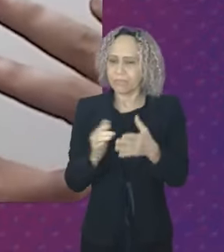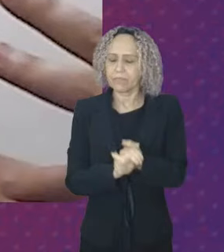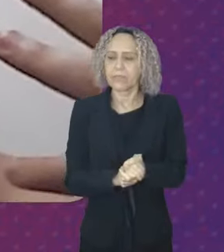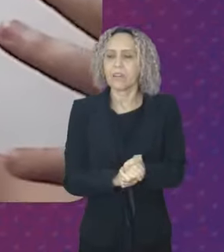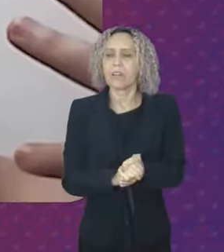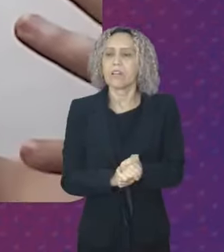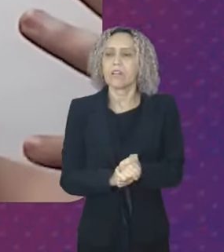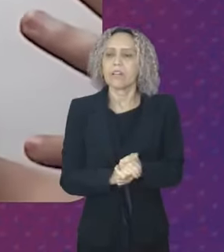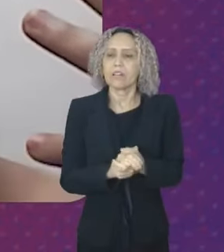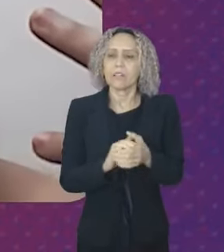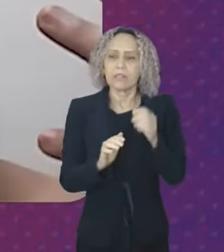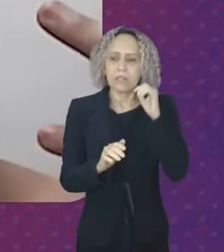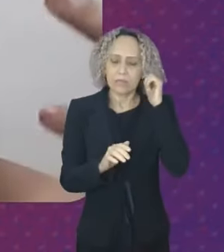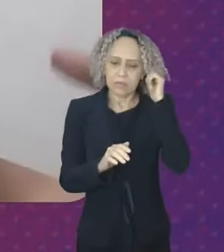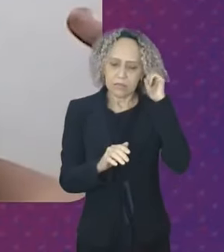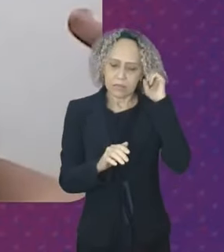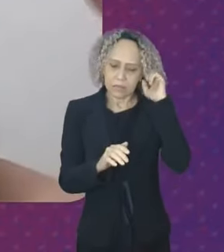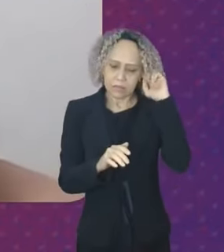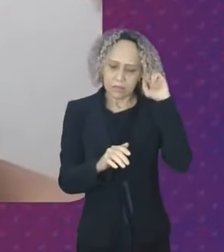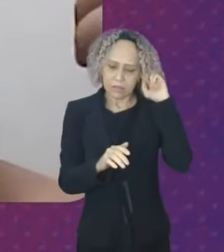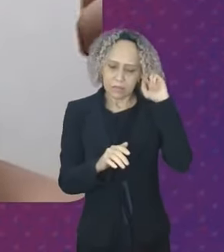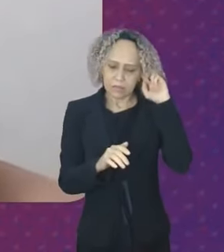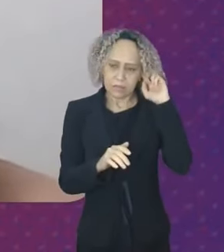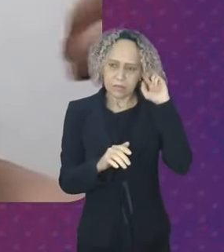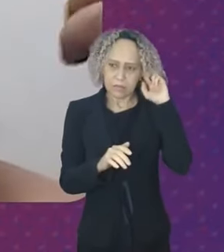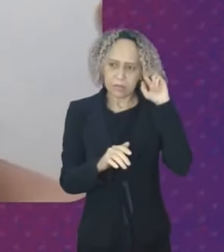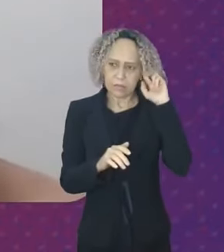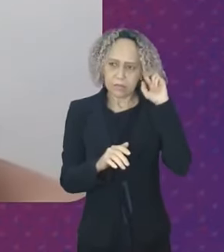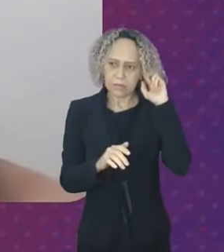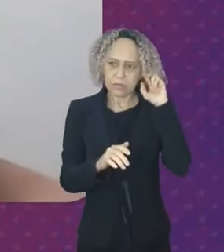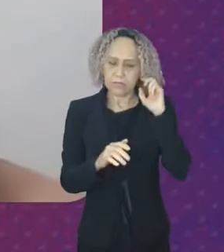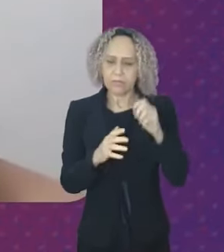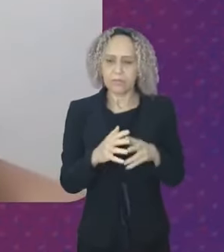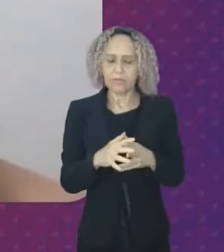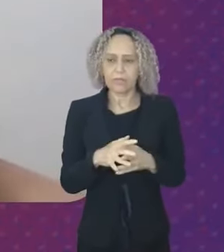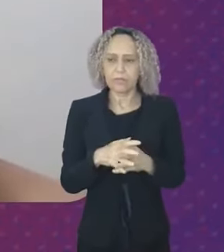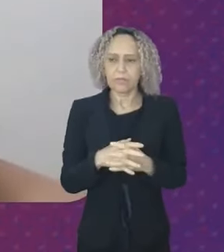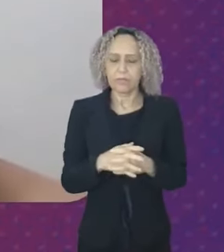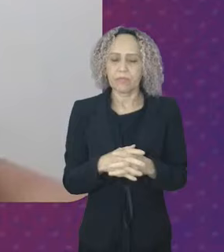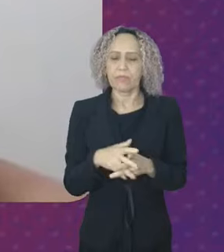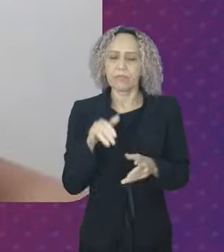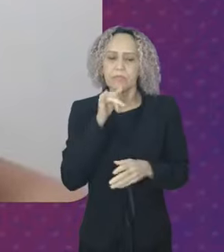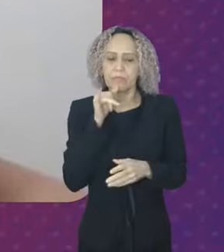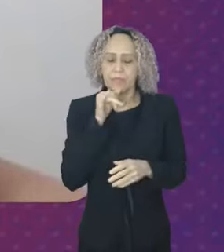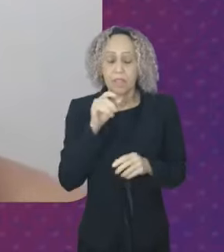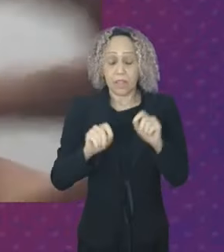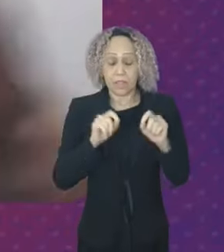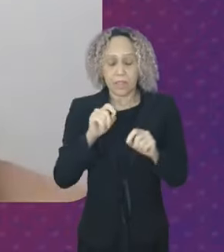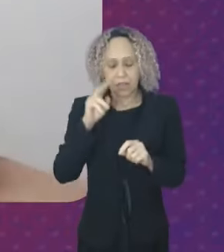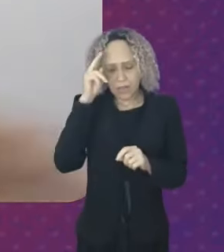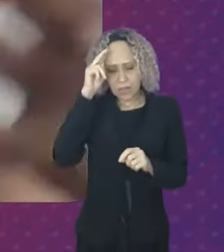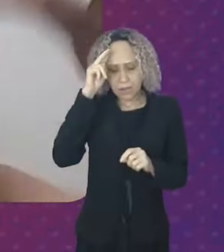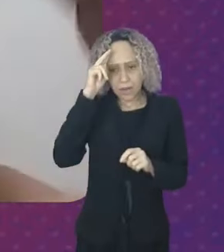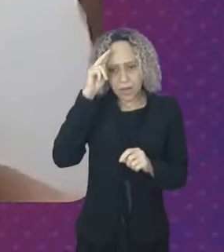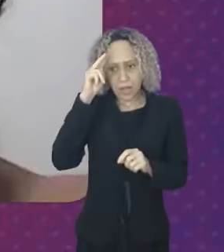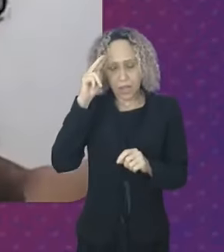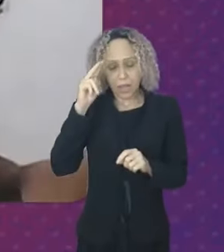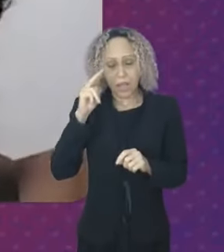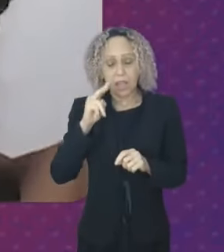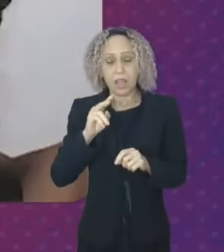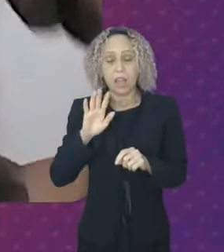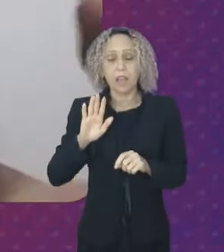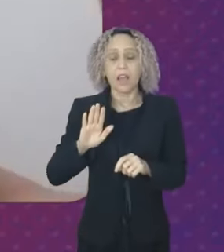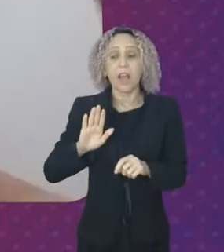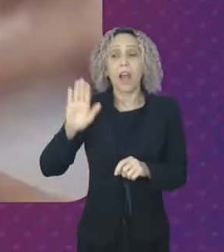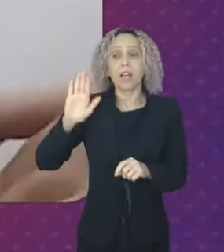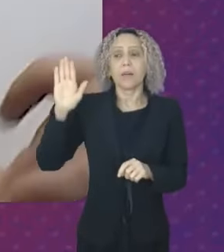a campanha da Dilma, em 2014, que basicamente utilizou essa estratégia de defesa, né? Ela estava num momento